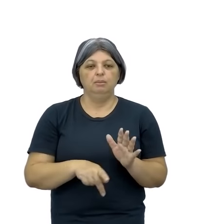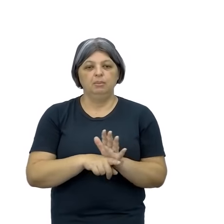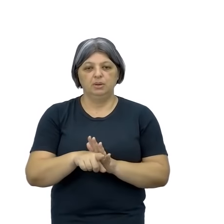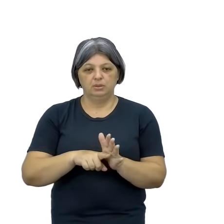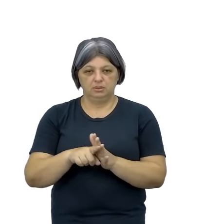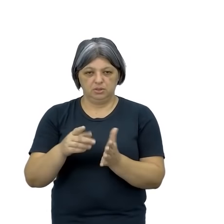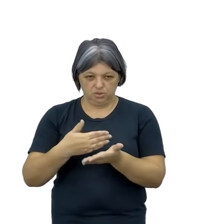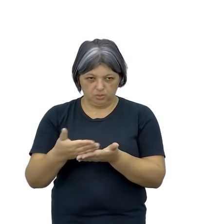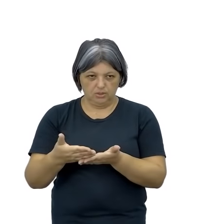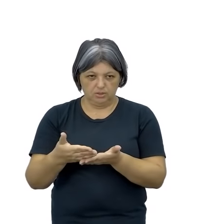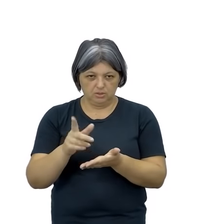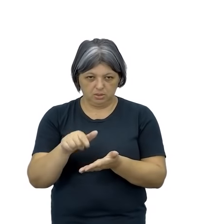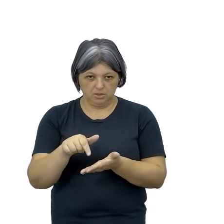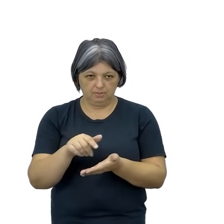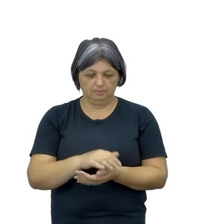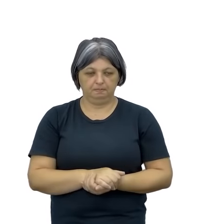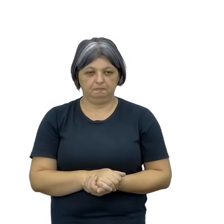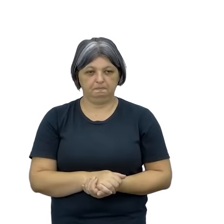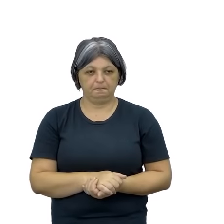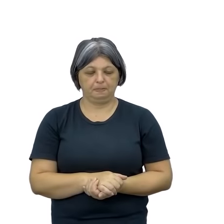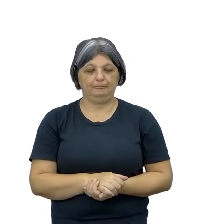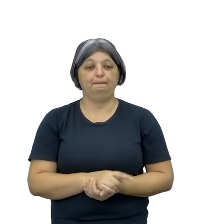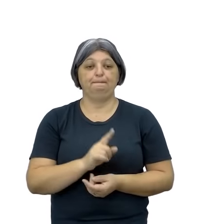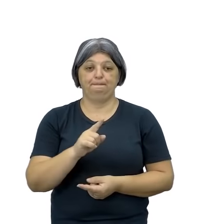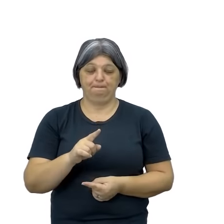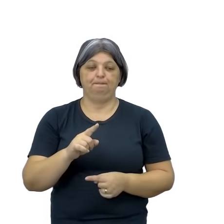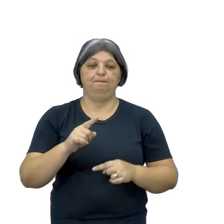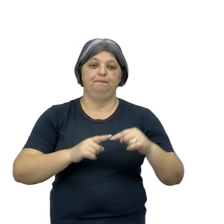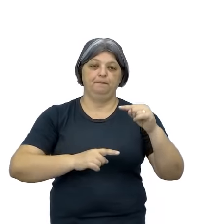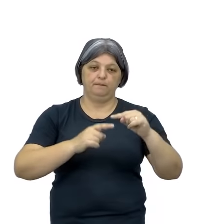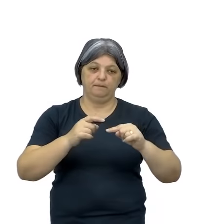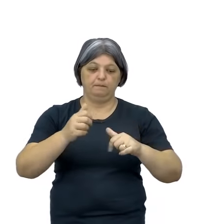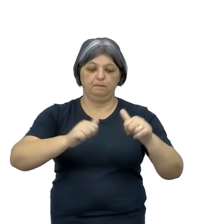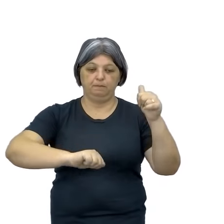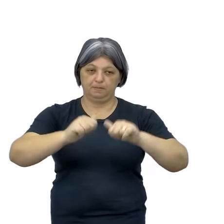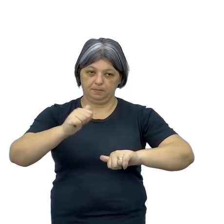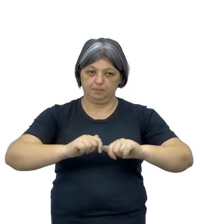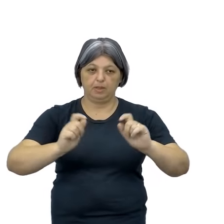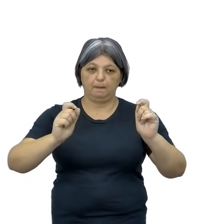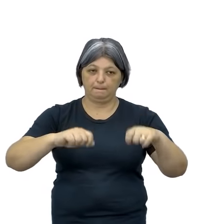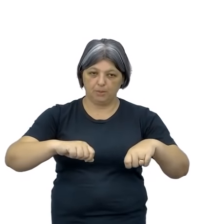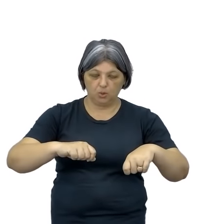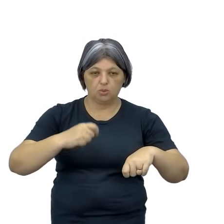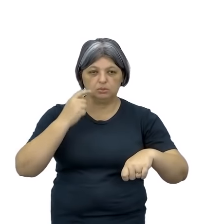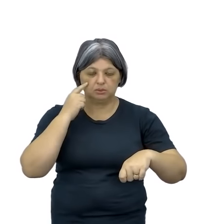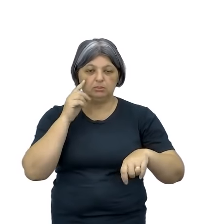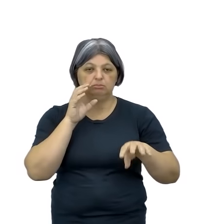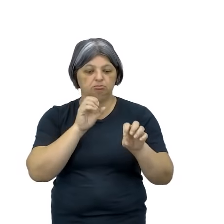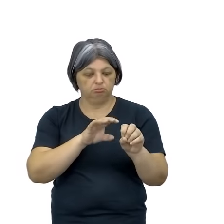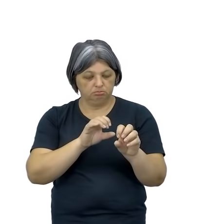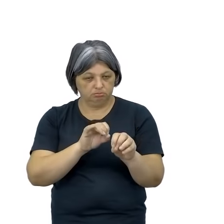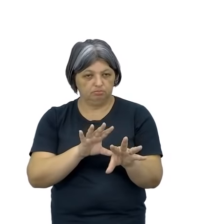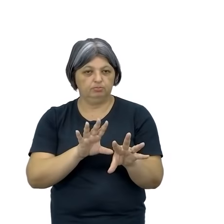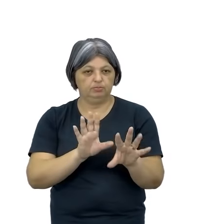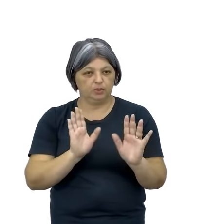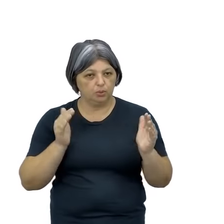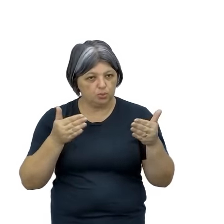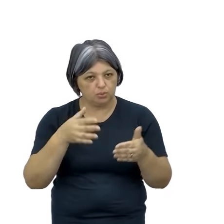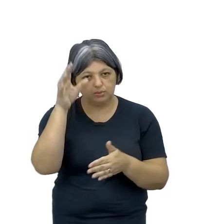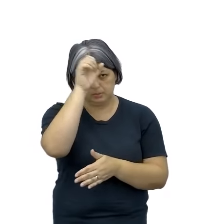entrada, e que é um instrumento avaliativo que pode garantir uma aprendizagem mais efetiva,